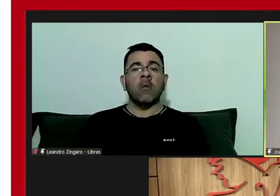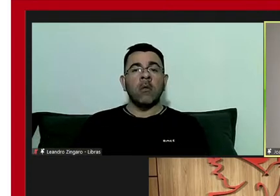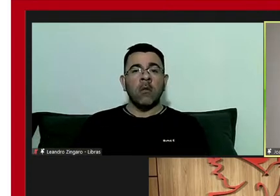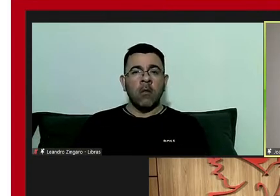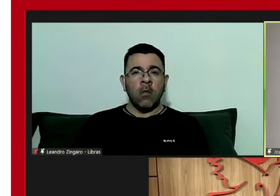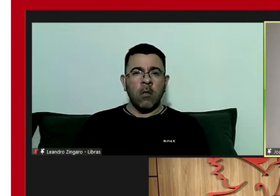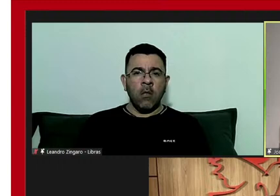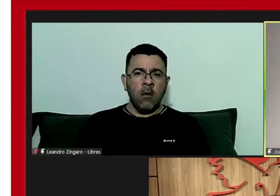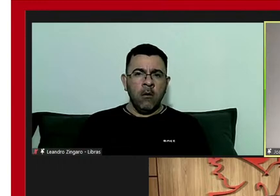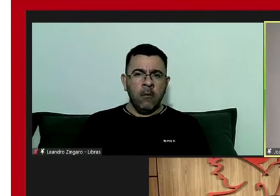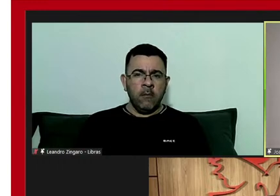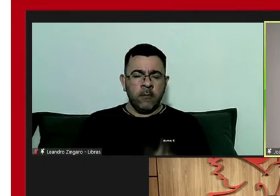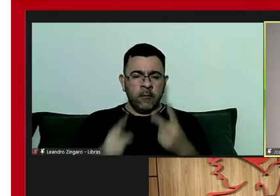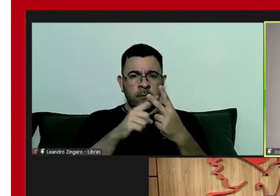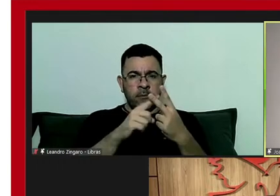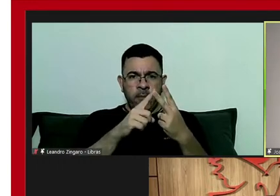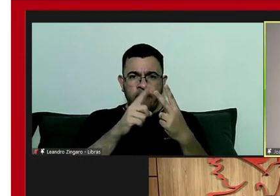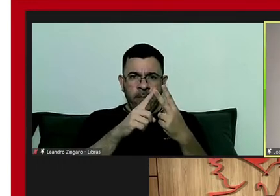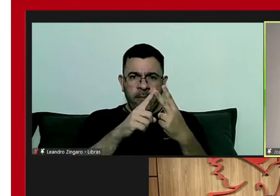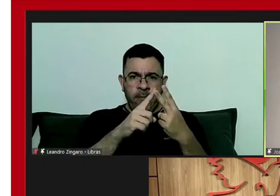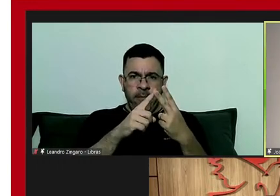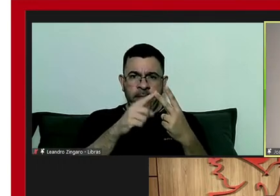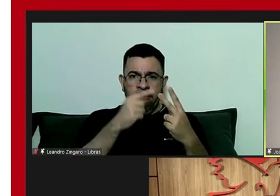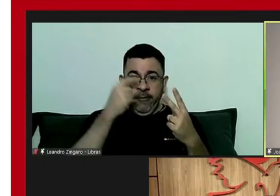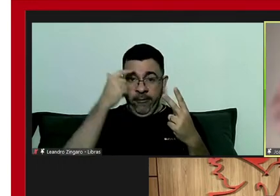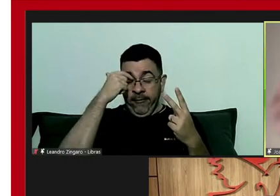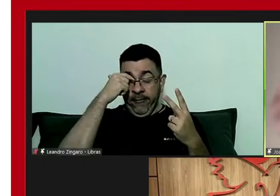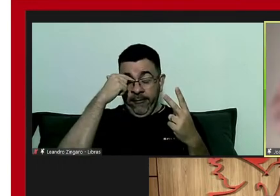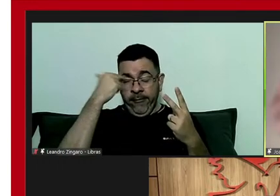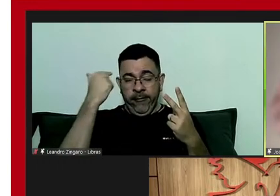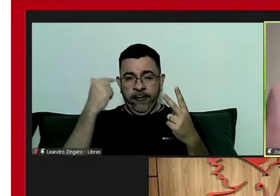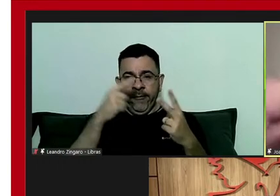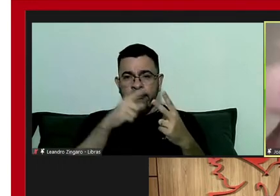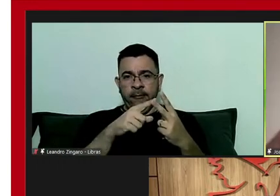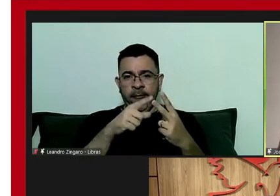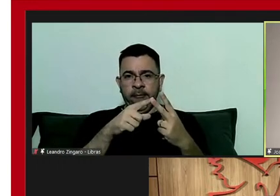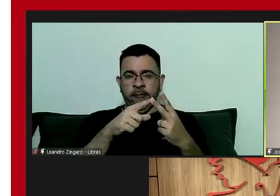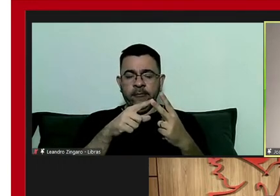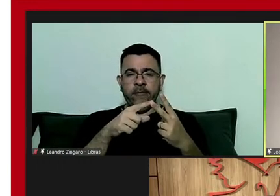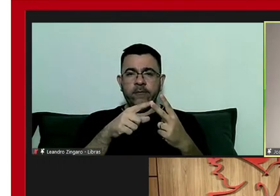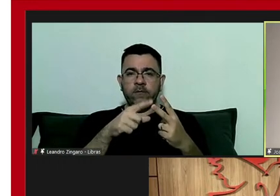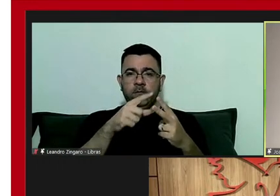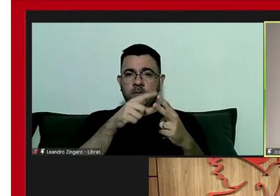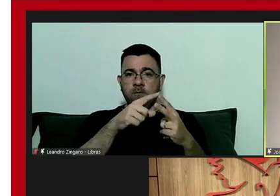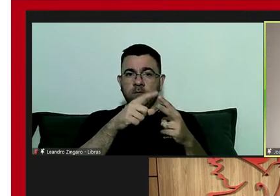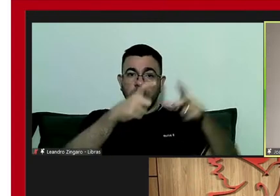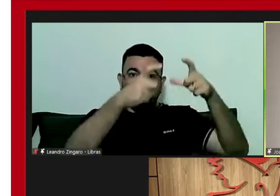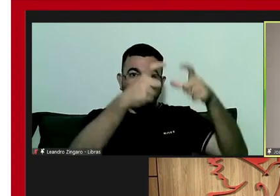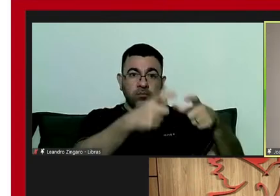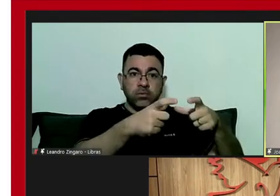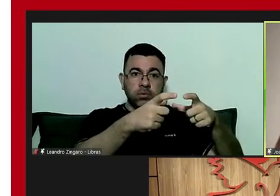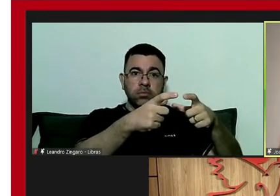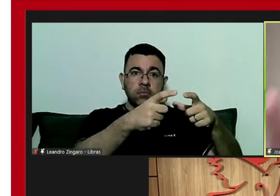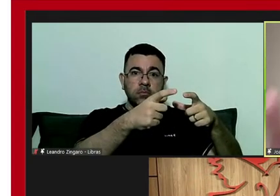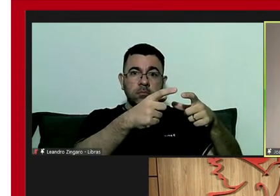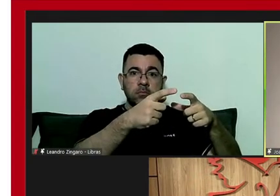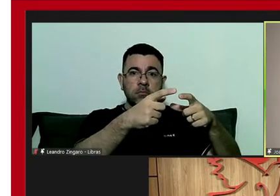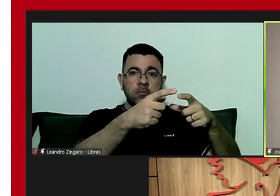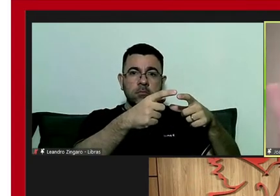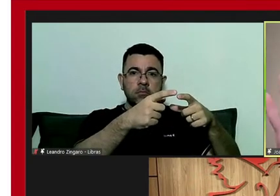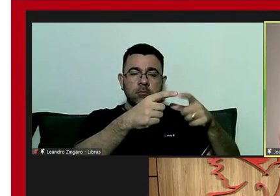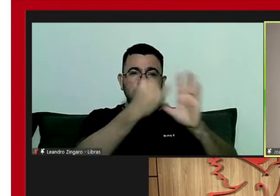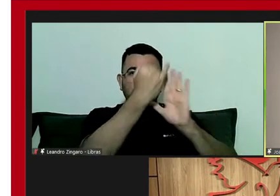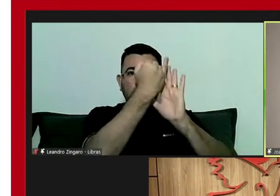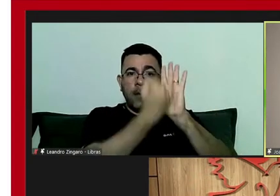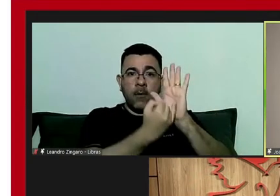incentivo a segunda na São três coisas poral primeiro é isso é um território onde funciona um imposto reduzido uma